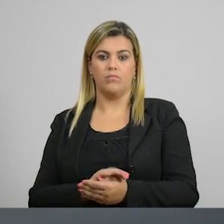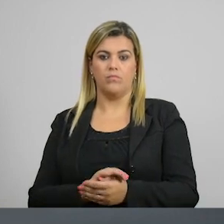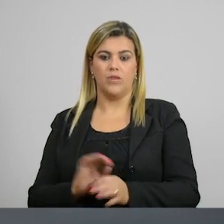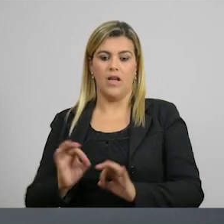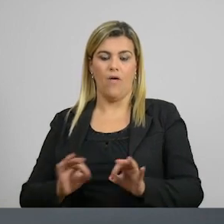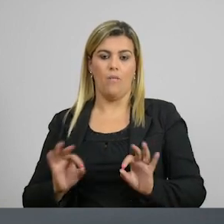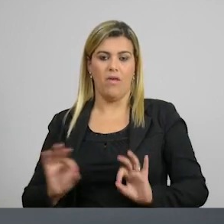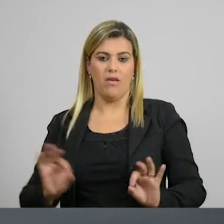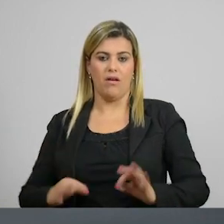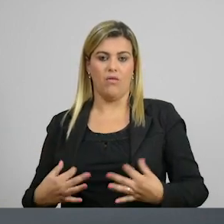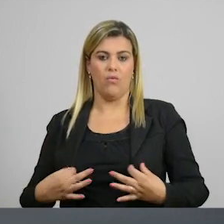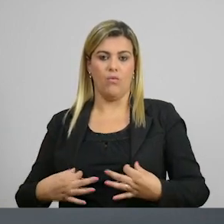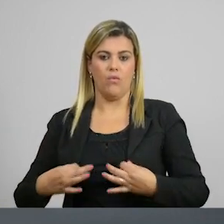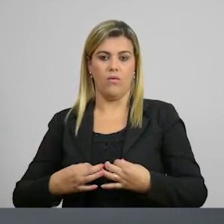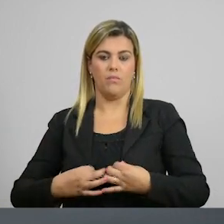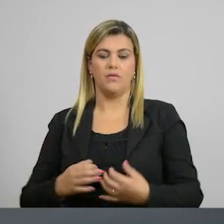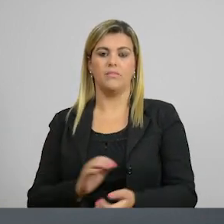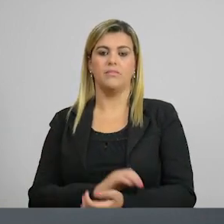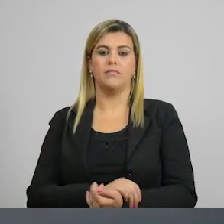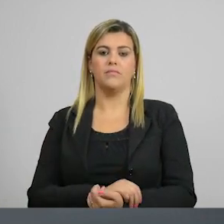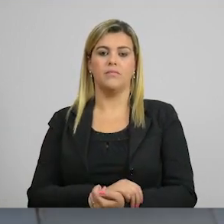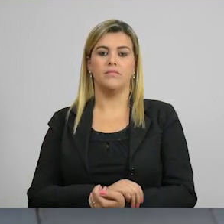Cortei a roupa, que era grande,